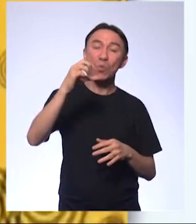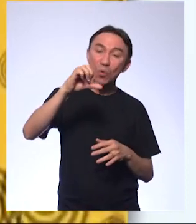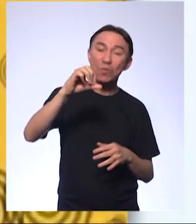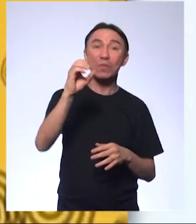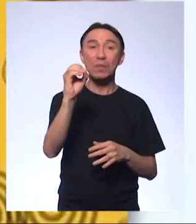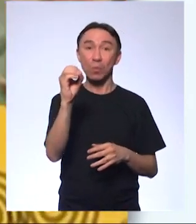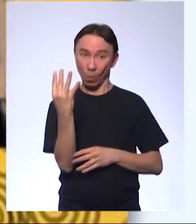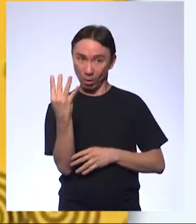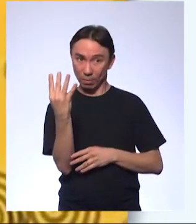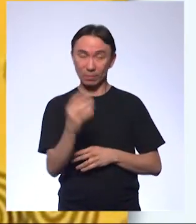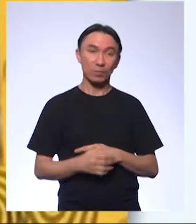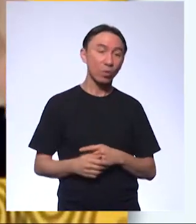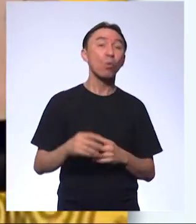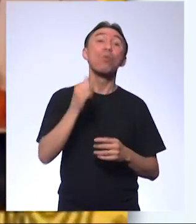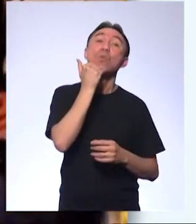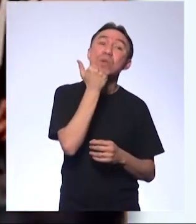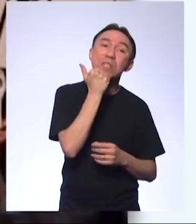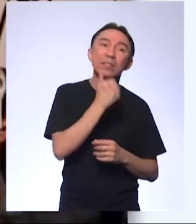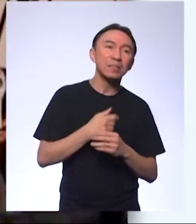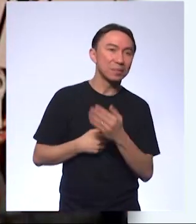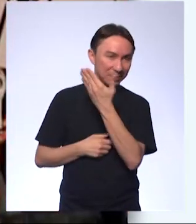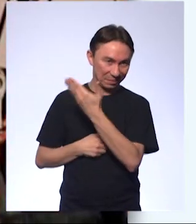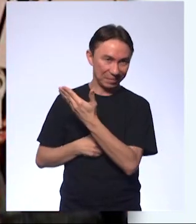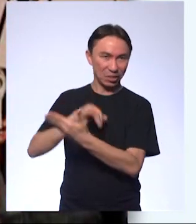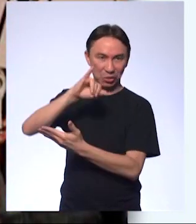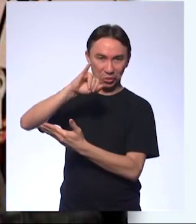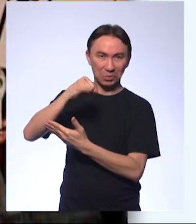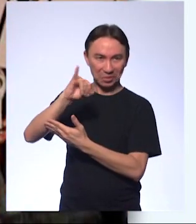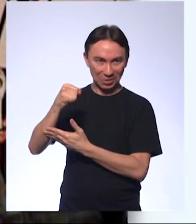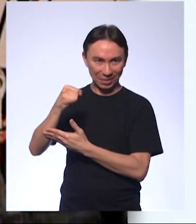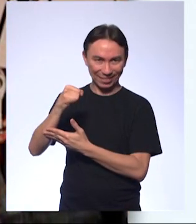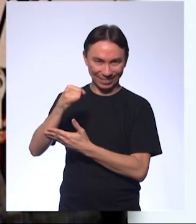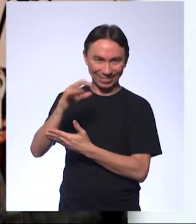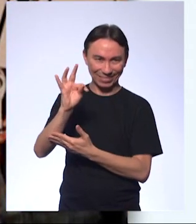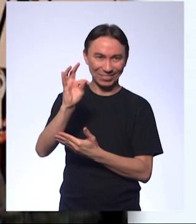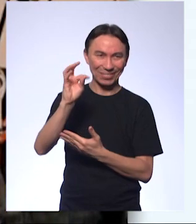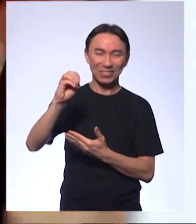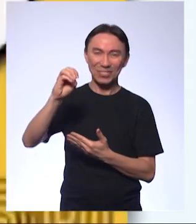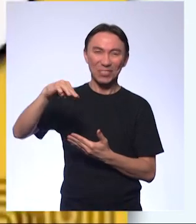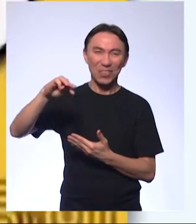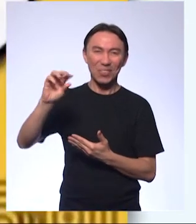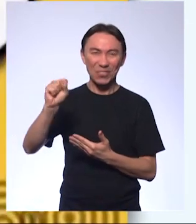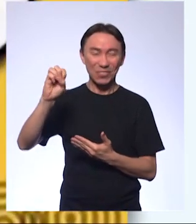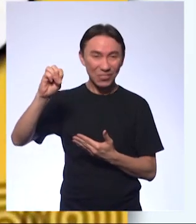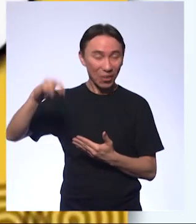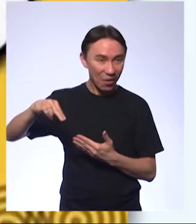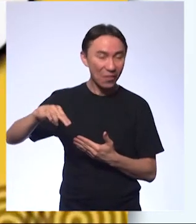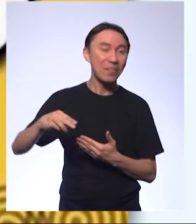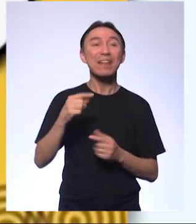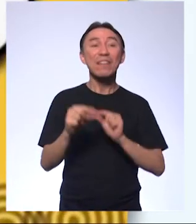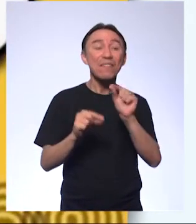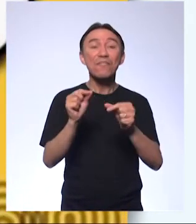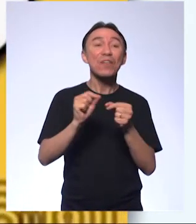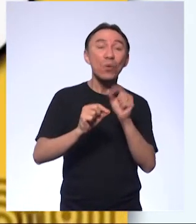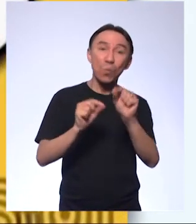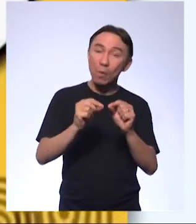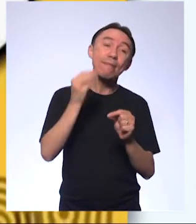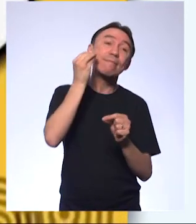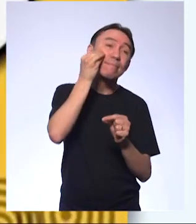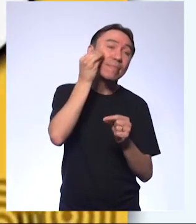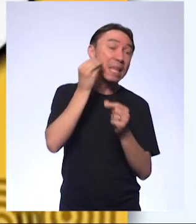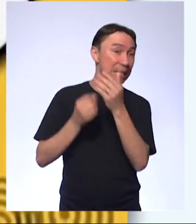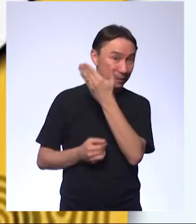Apesar de suas limitações, o modelo atômico de Dalton foi um passo importante na elaboração de futuros modelos. Quase um